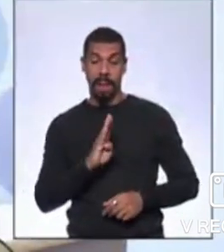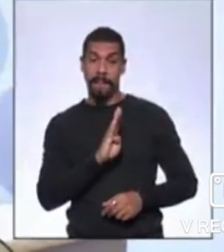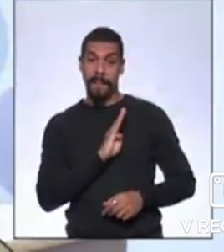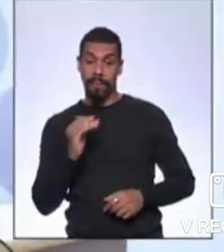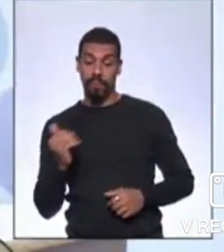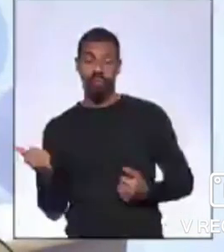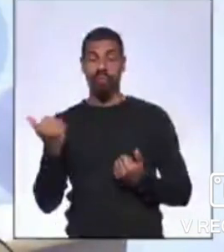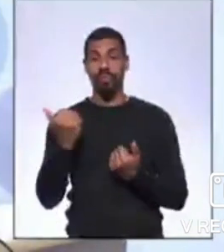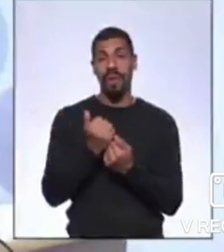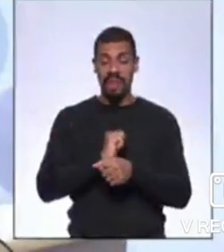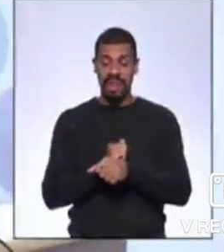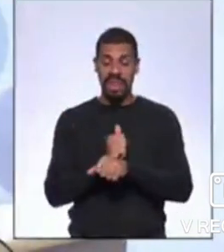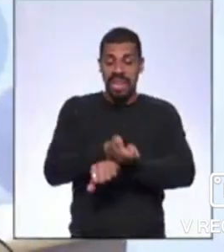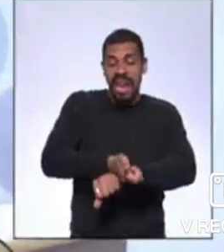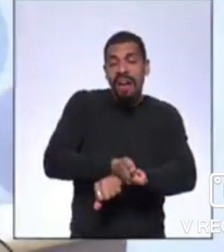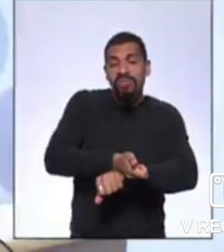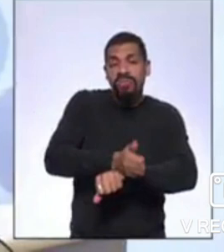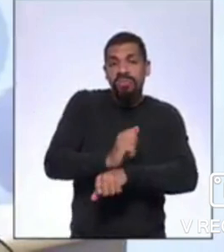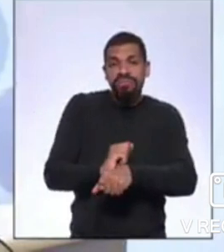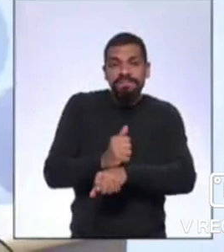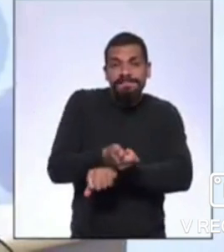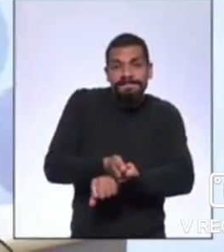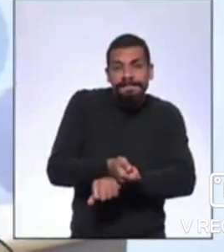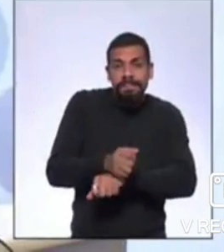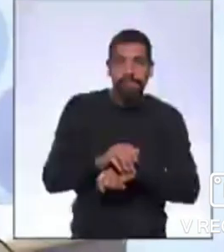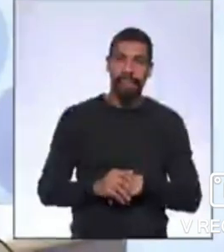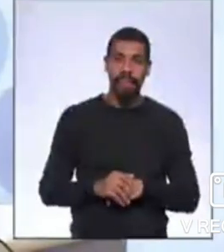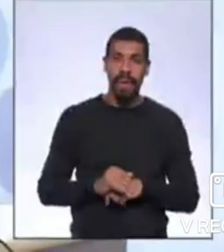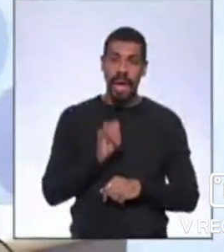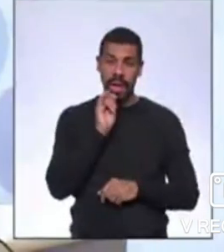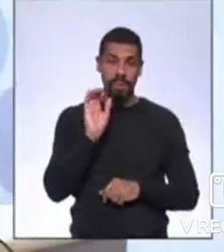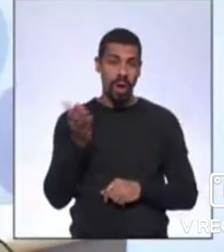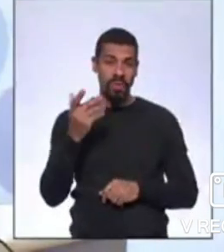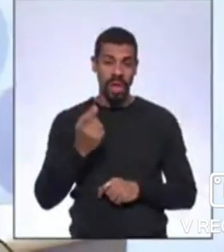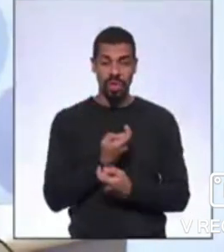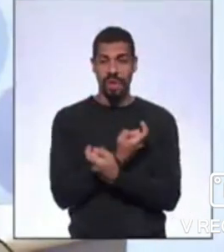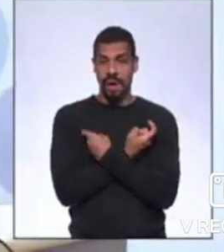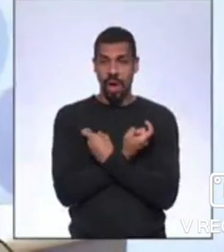condição de escravos do povo egípcio. Então, os faraós